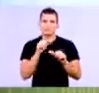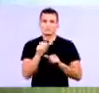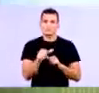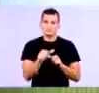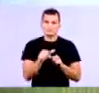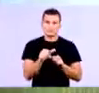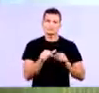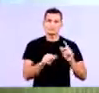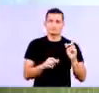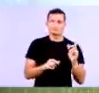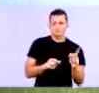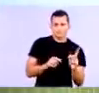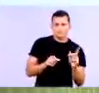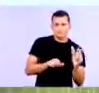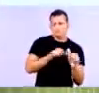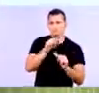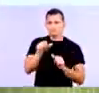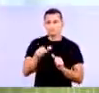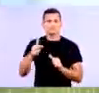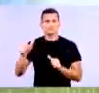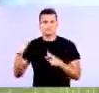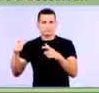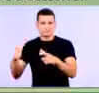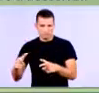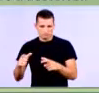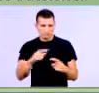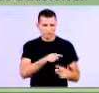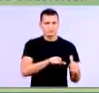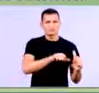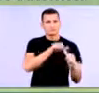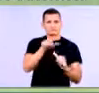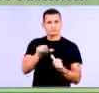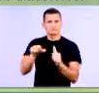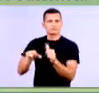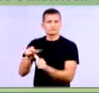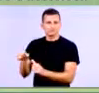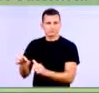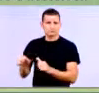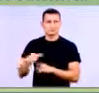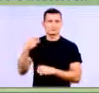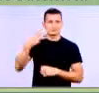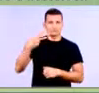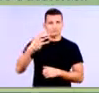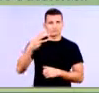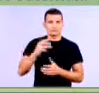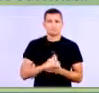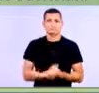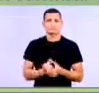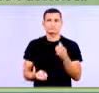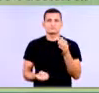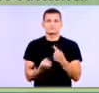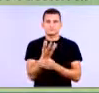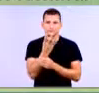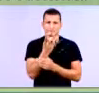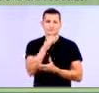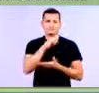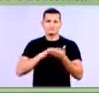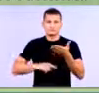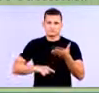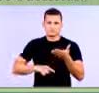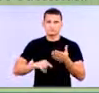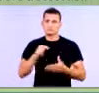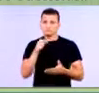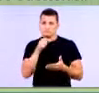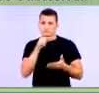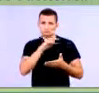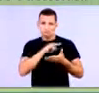um para outro, de um setor para outro. Terceiro, a criação de um documento. Esse documento, ele